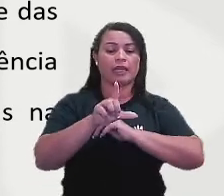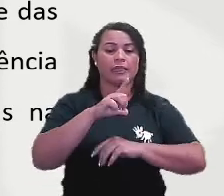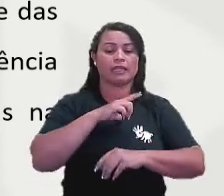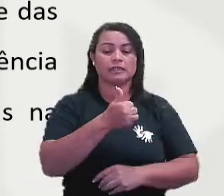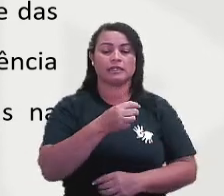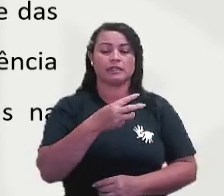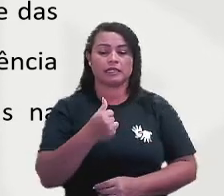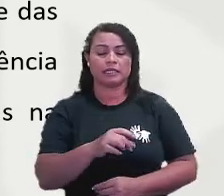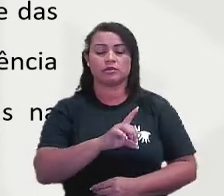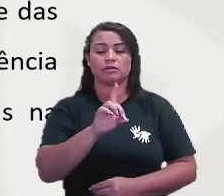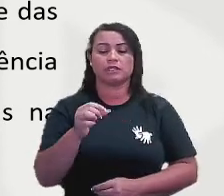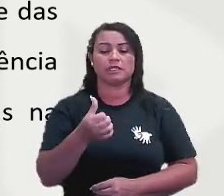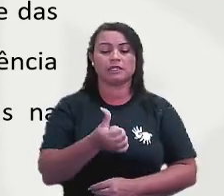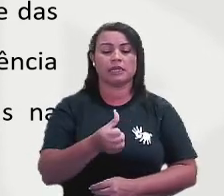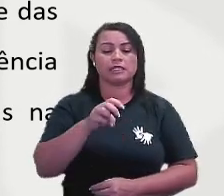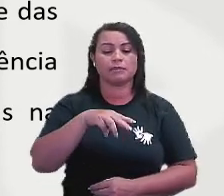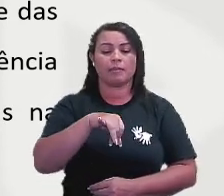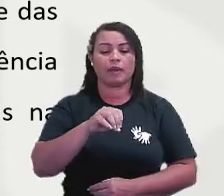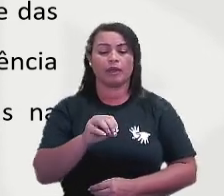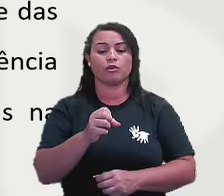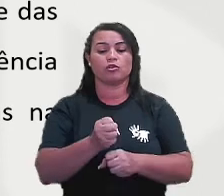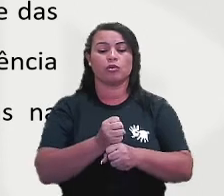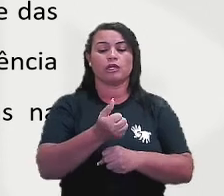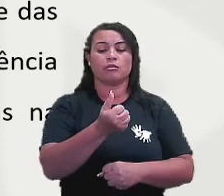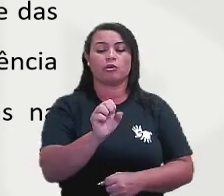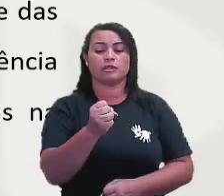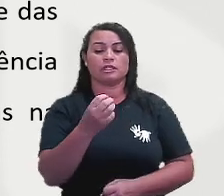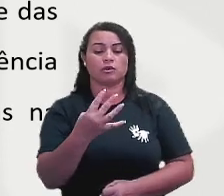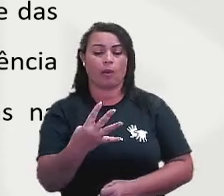de 1843, sancionada pelo